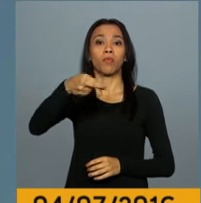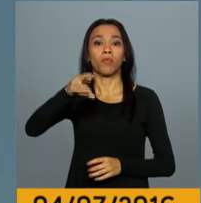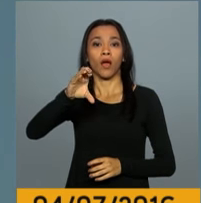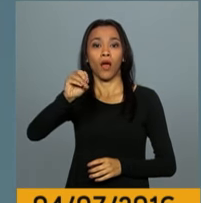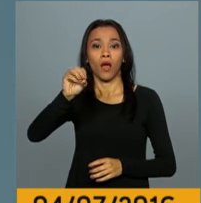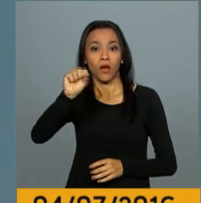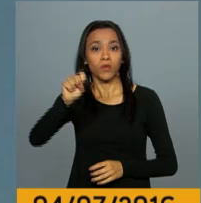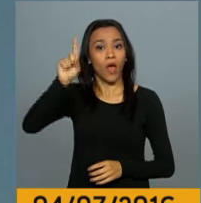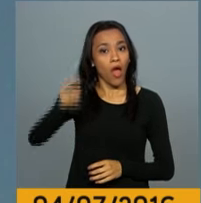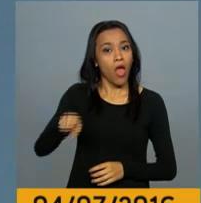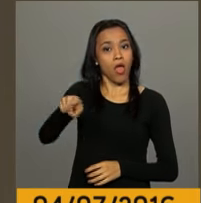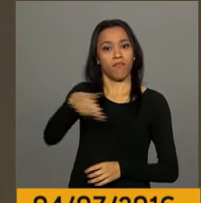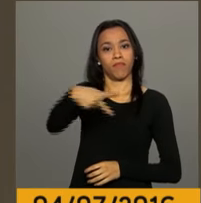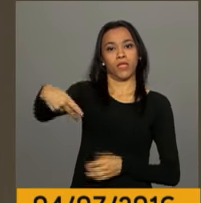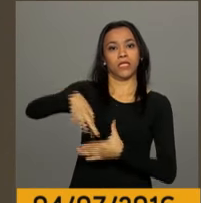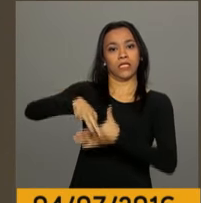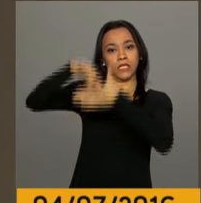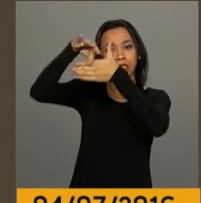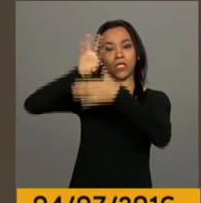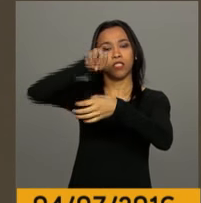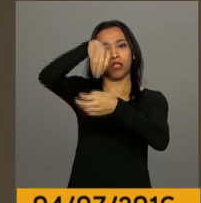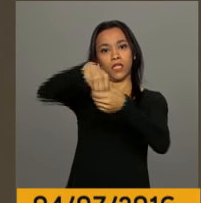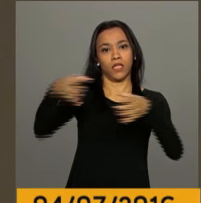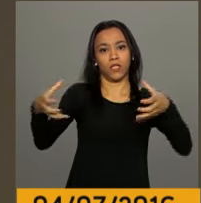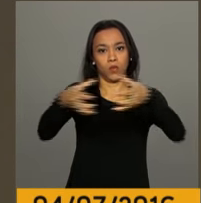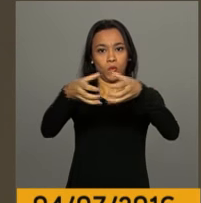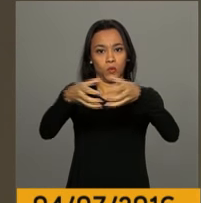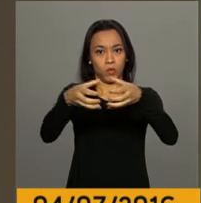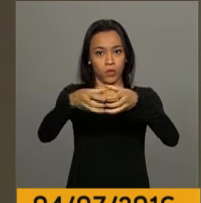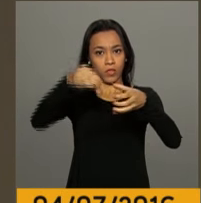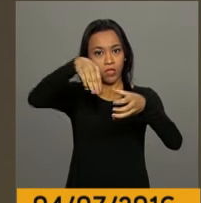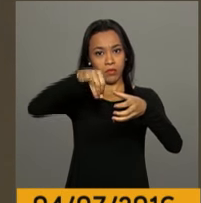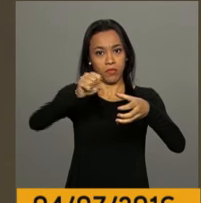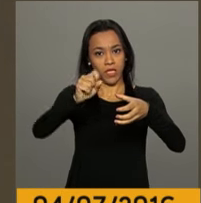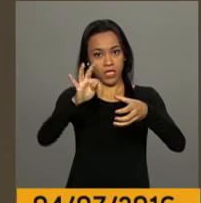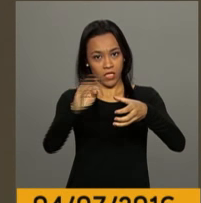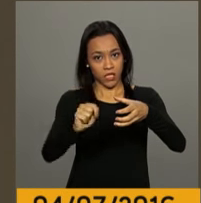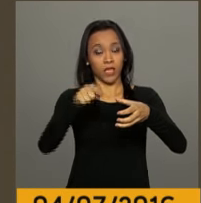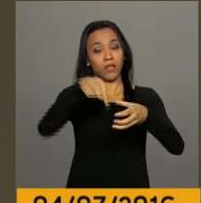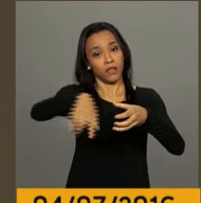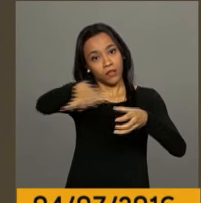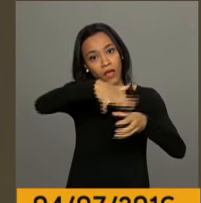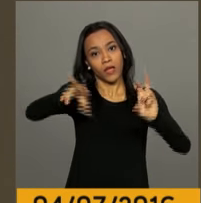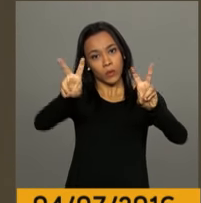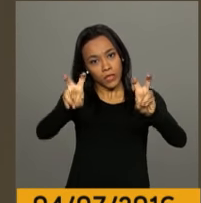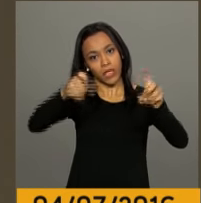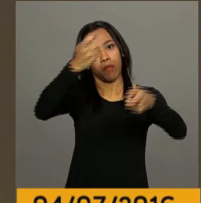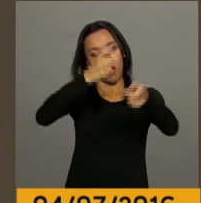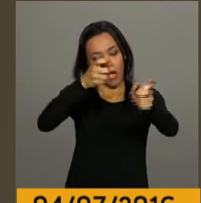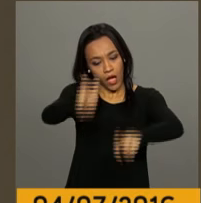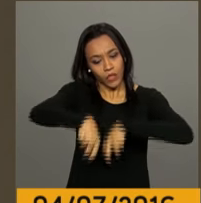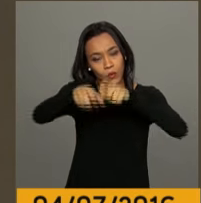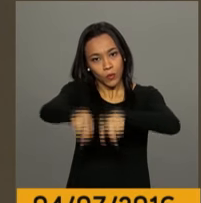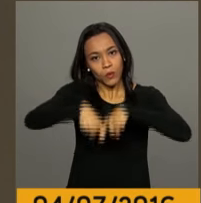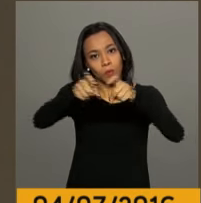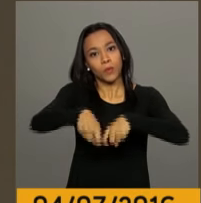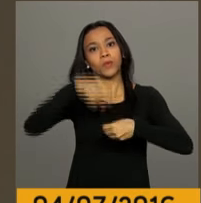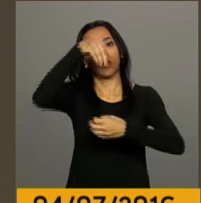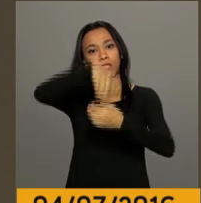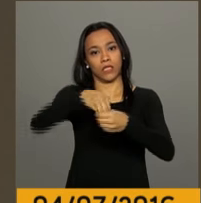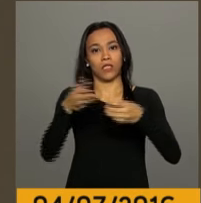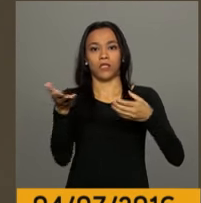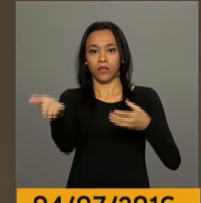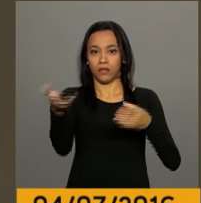presidente da Frente Parlamentar Mista da Agricultura Familiar, a quem, como aqui foi